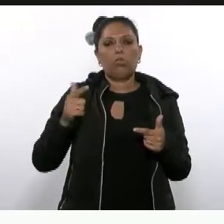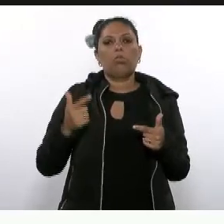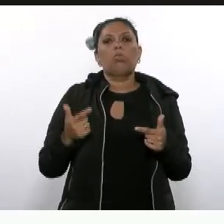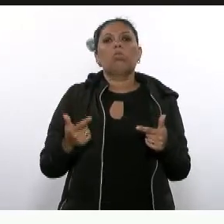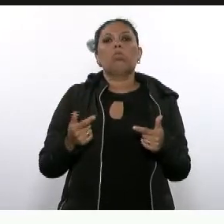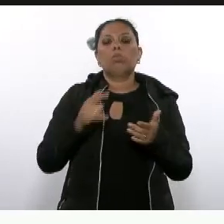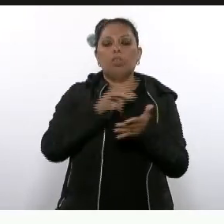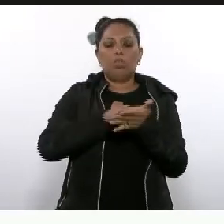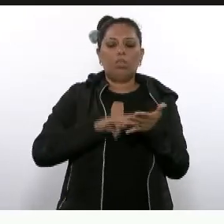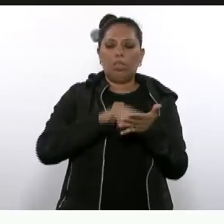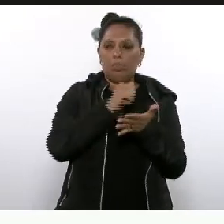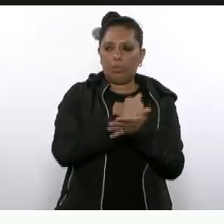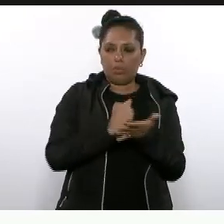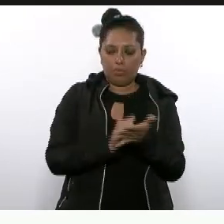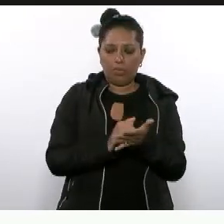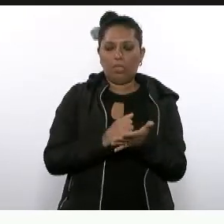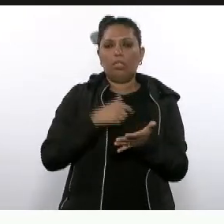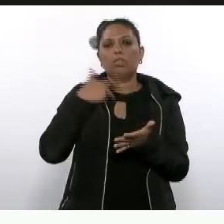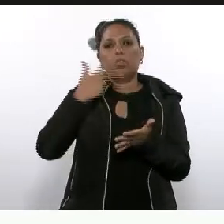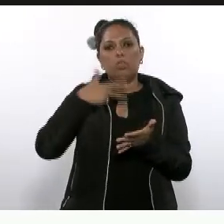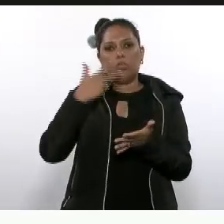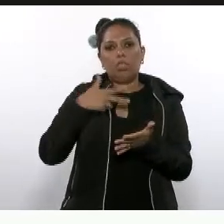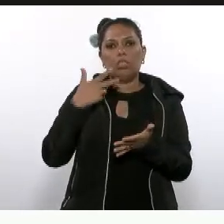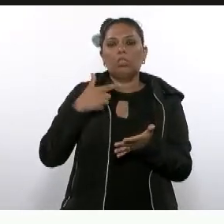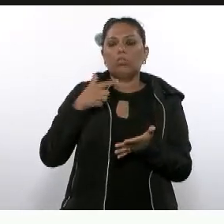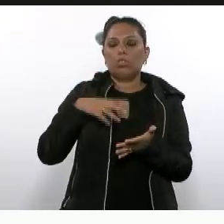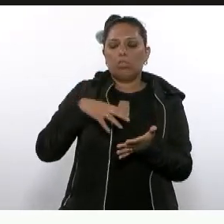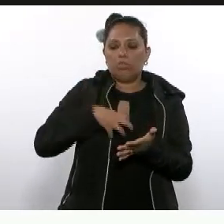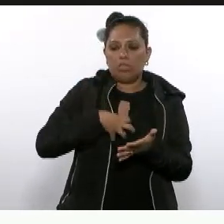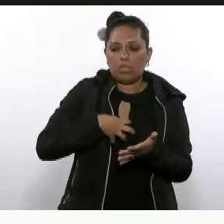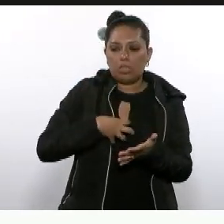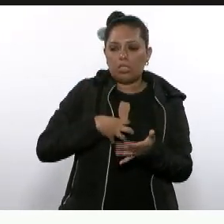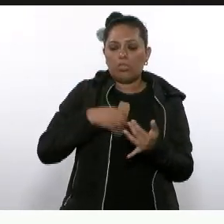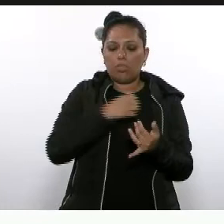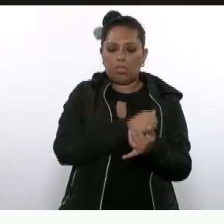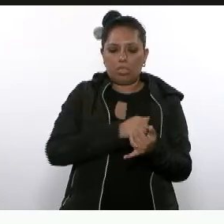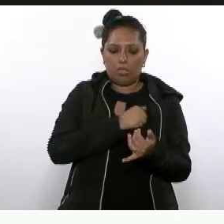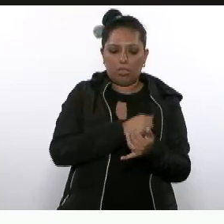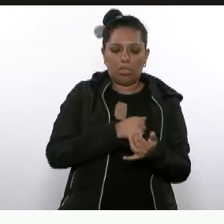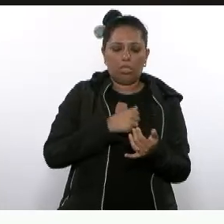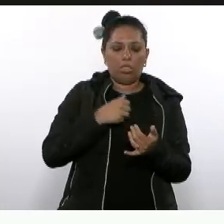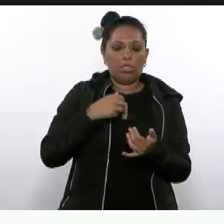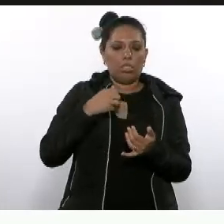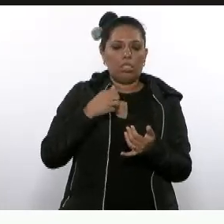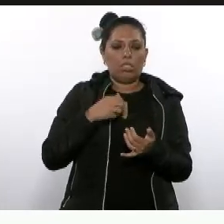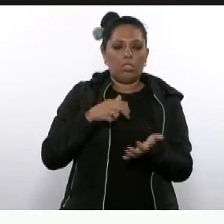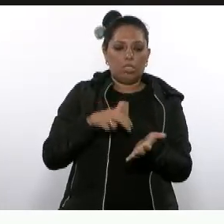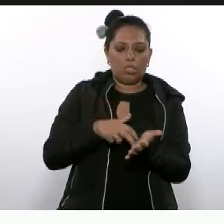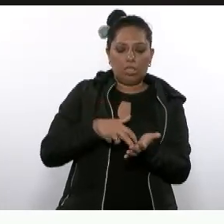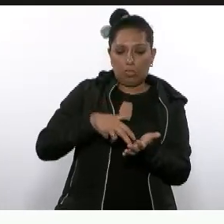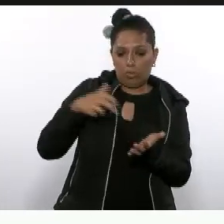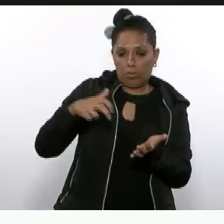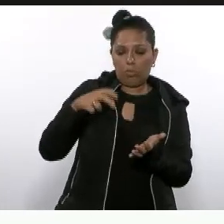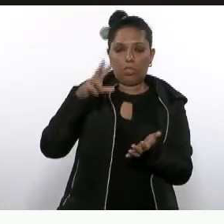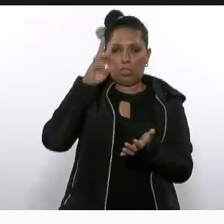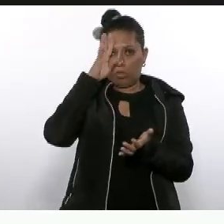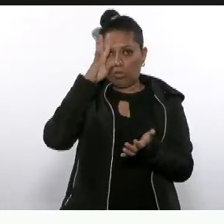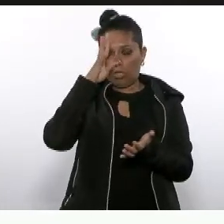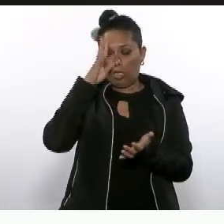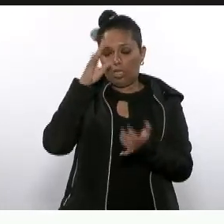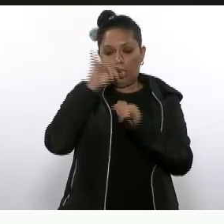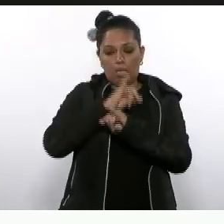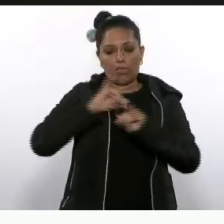considerando aprovado e dizendo que vou sentir falta das manhãs de quarta-feira, né,